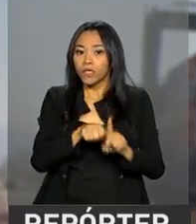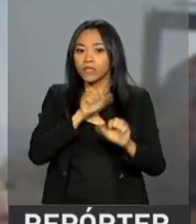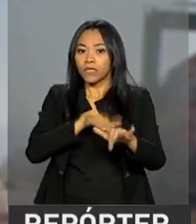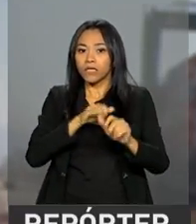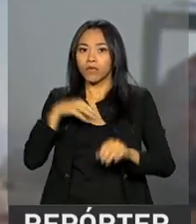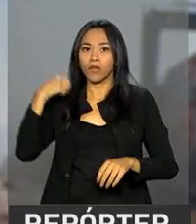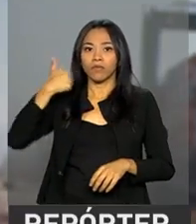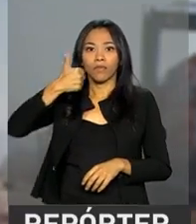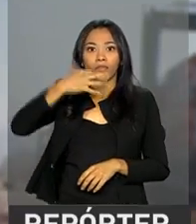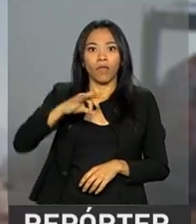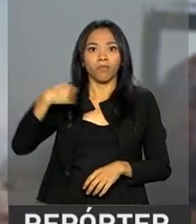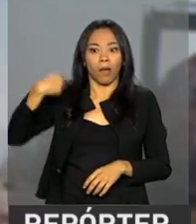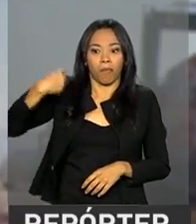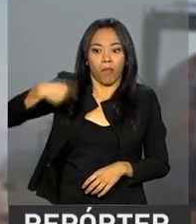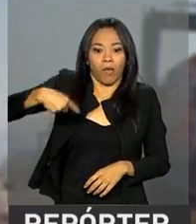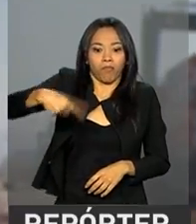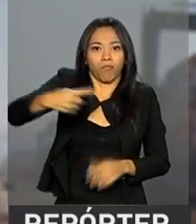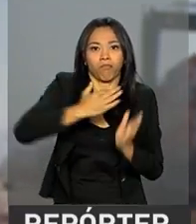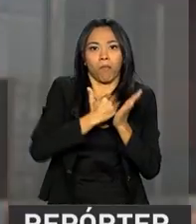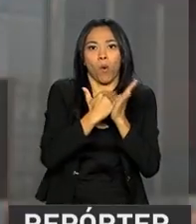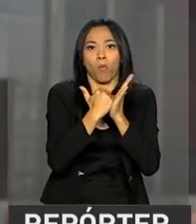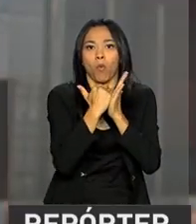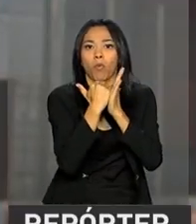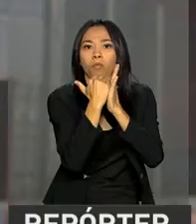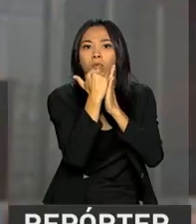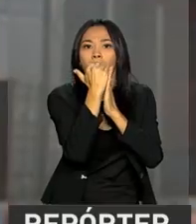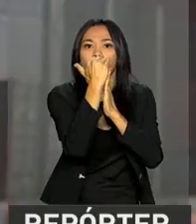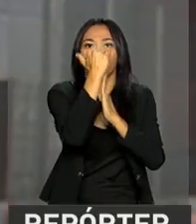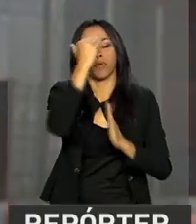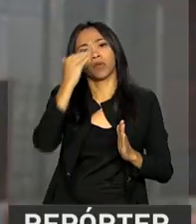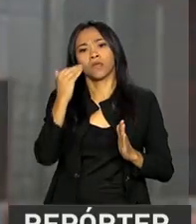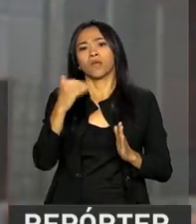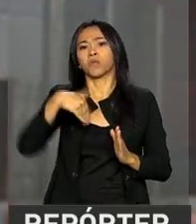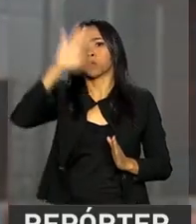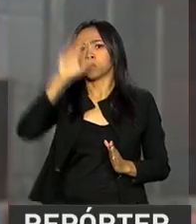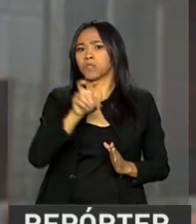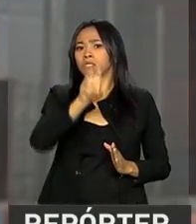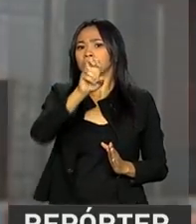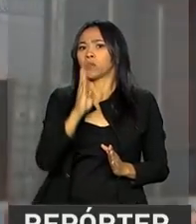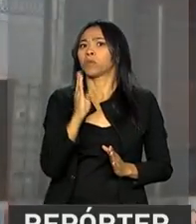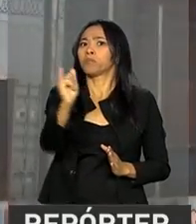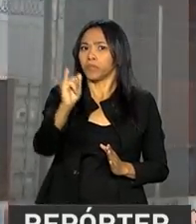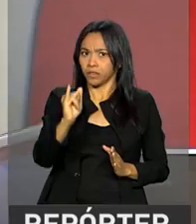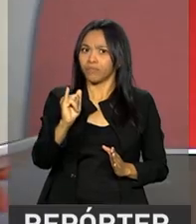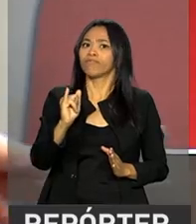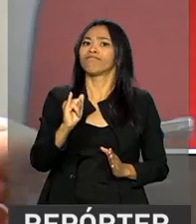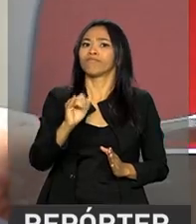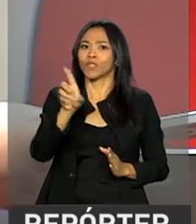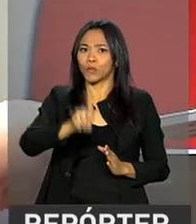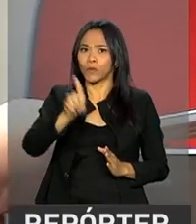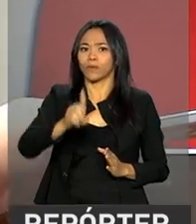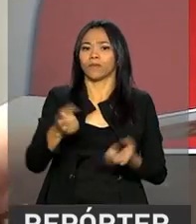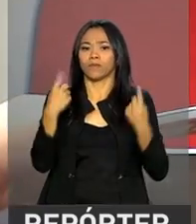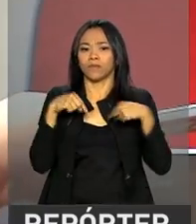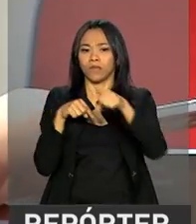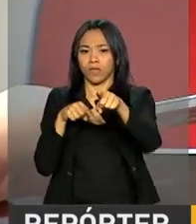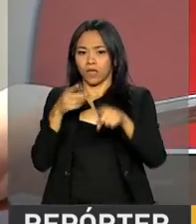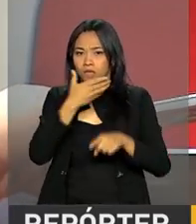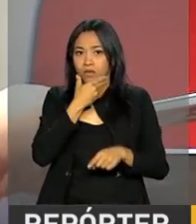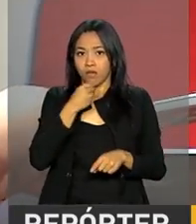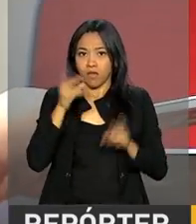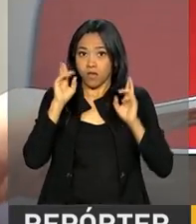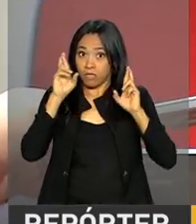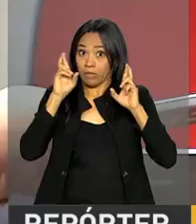de recorde no saldo comercial que ultrapassou 5 bilhões de dólares a expectativa é que o último